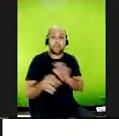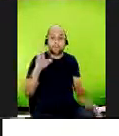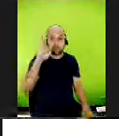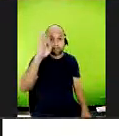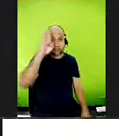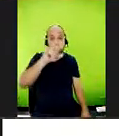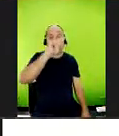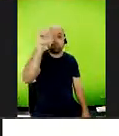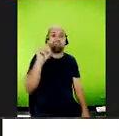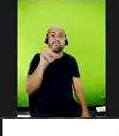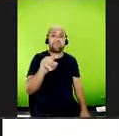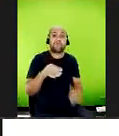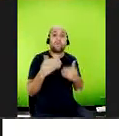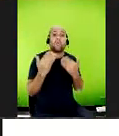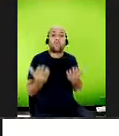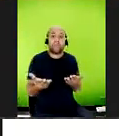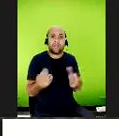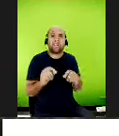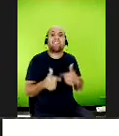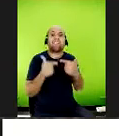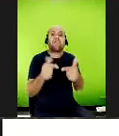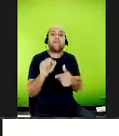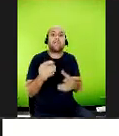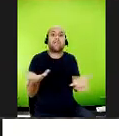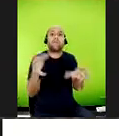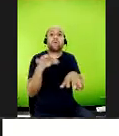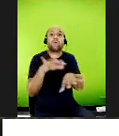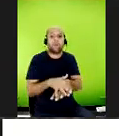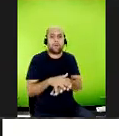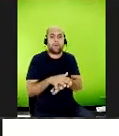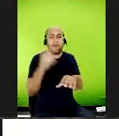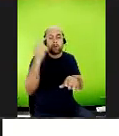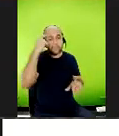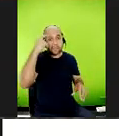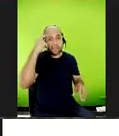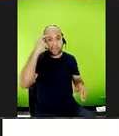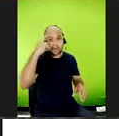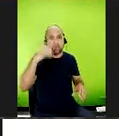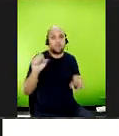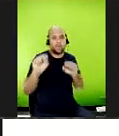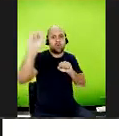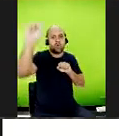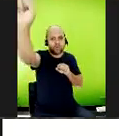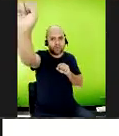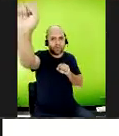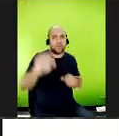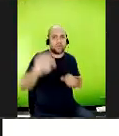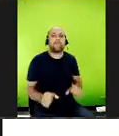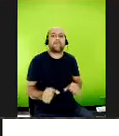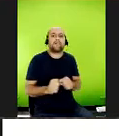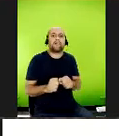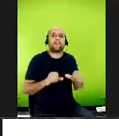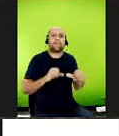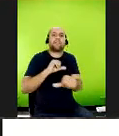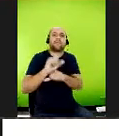é inclusão a gente tá esperando o quê né que o super-homem venha nos restituir a glória né música lá do Gilberto Gil não